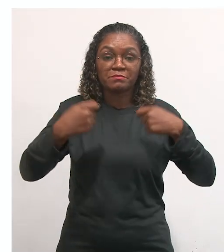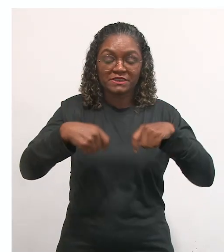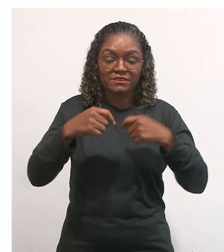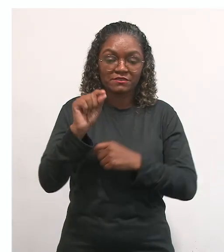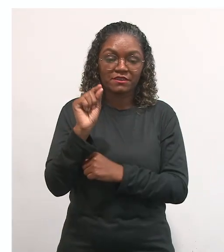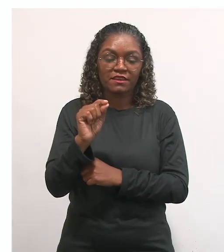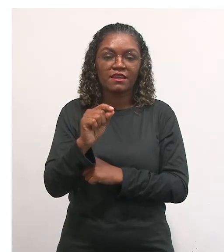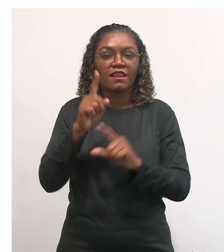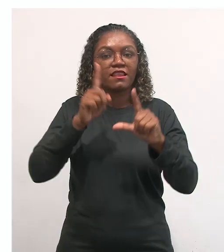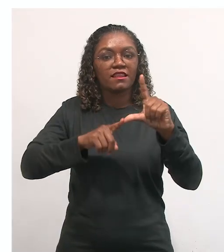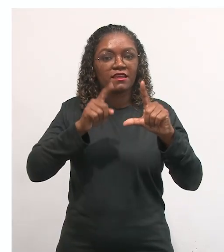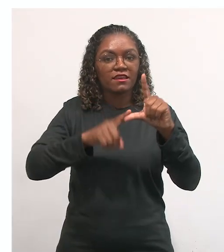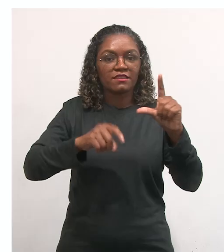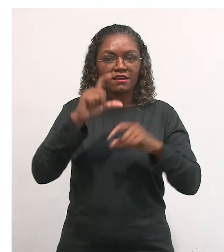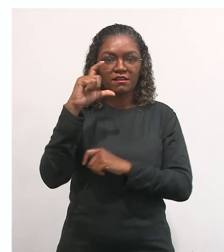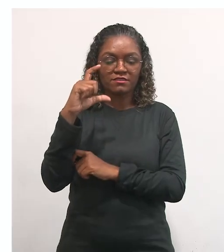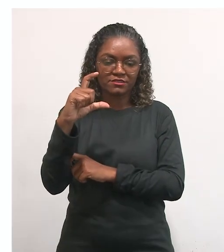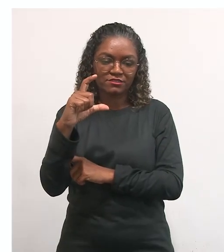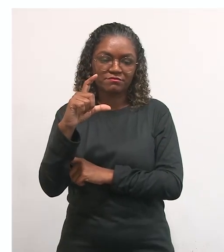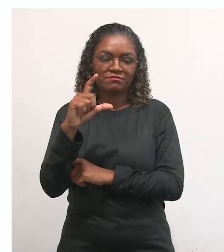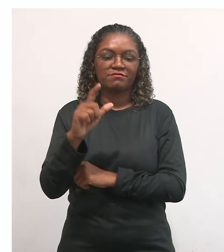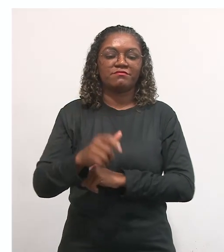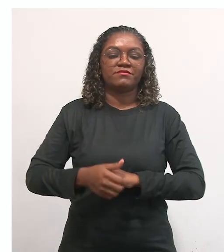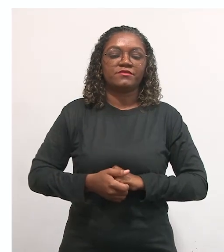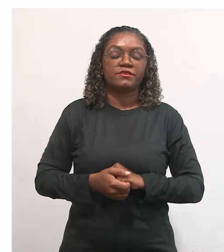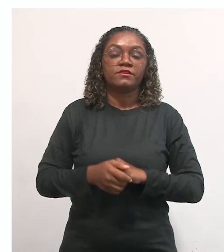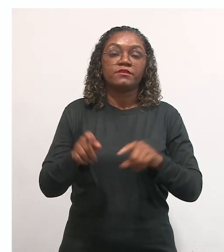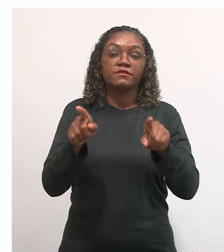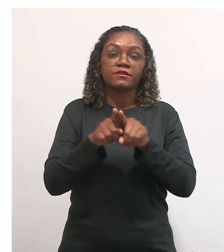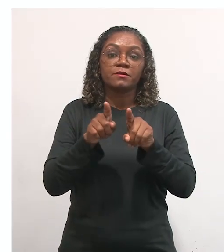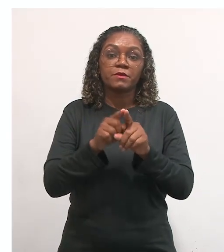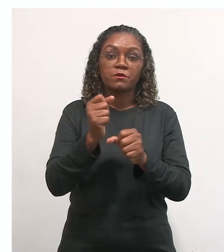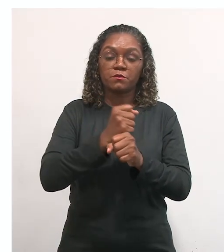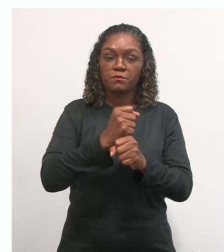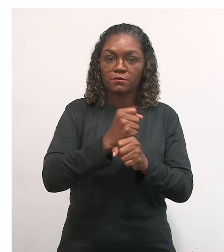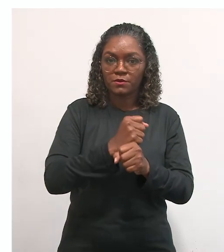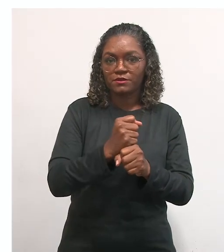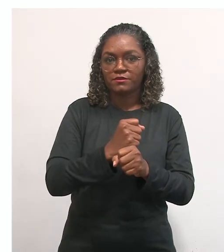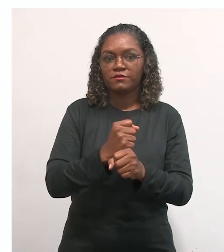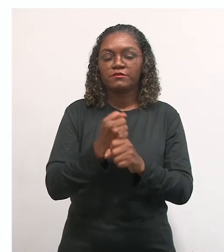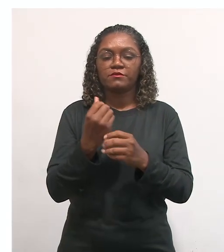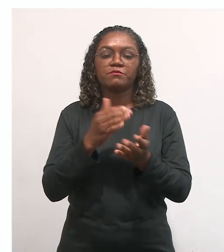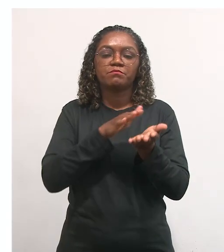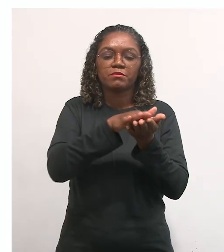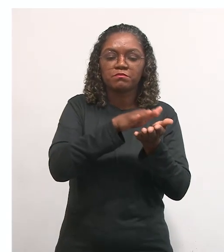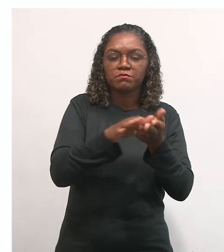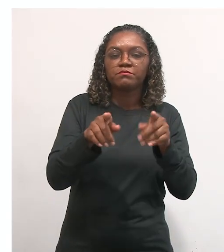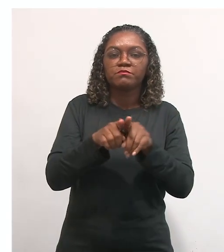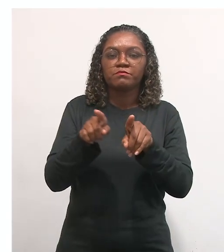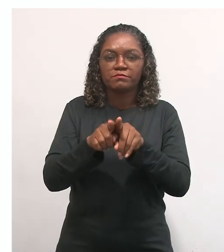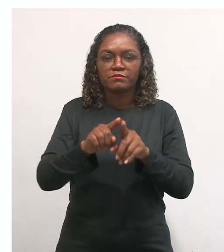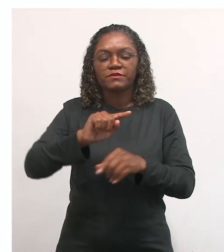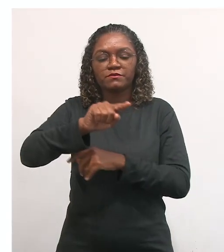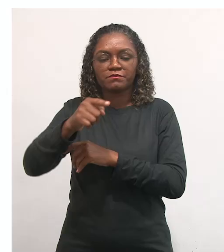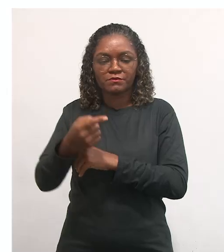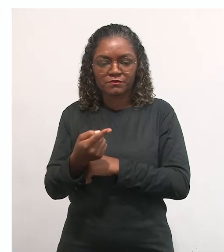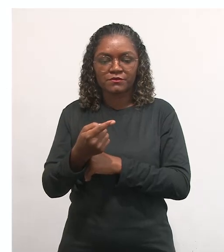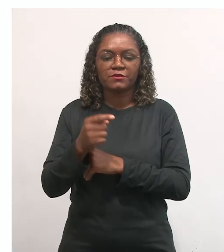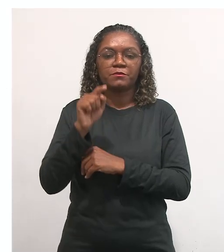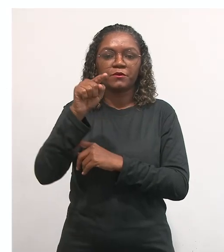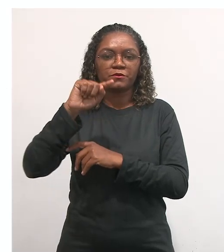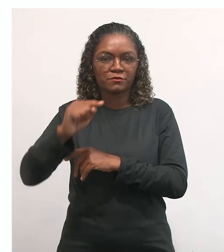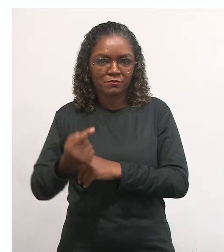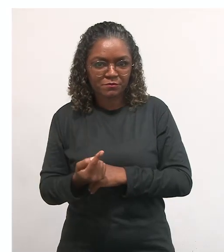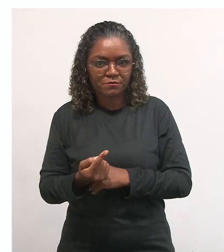maiúsculas tá dentro dos parênteses juntamente com o ano de publicação separados por ponto e